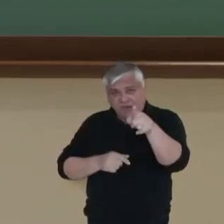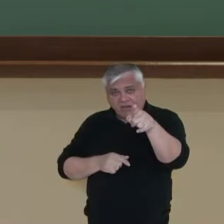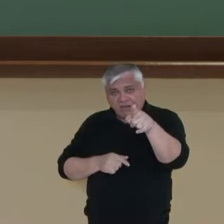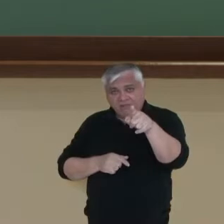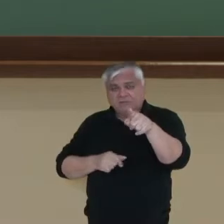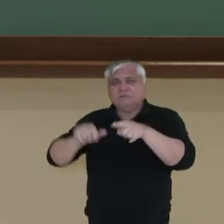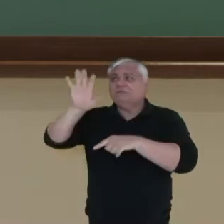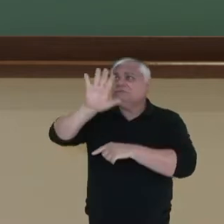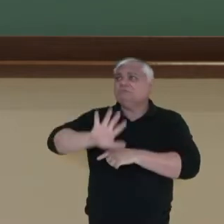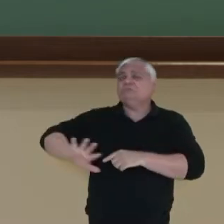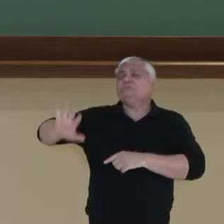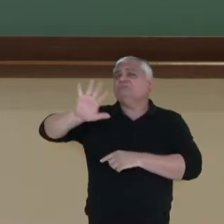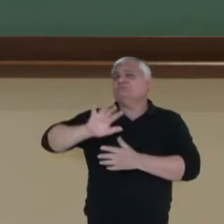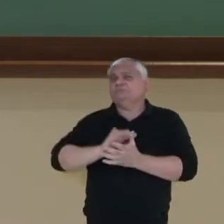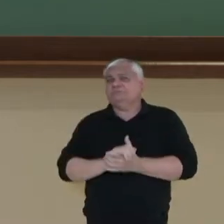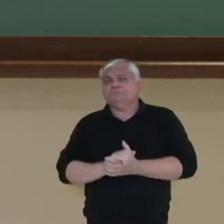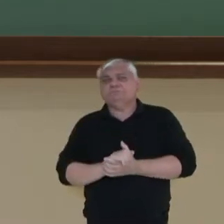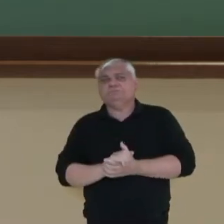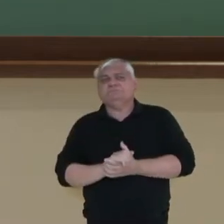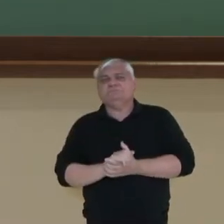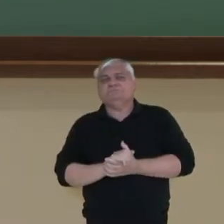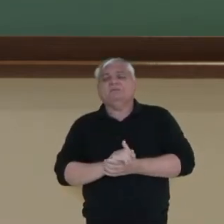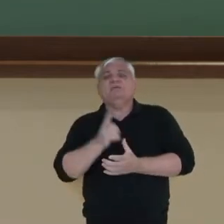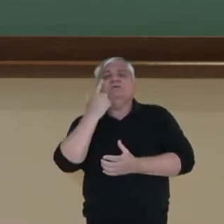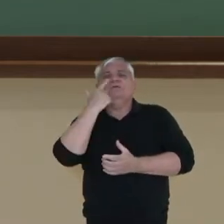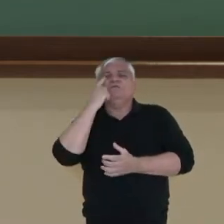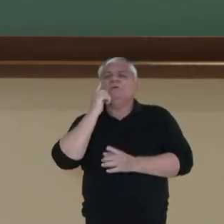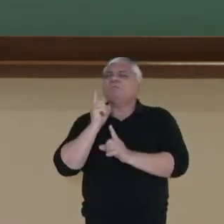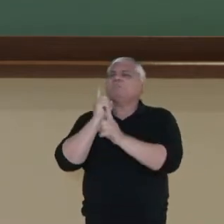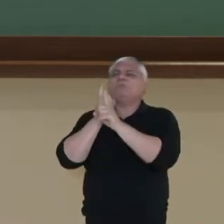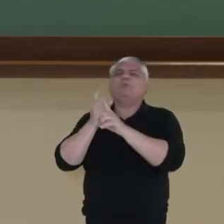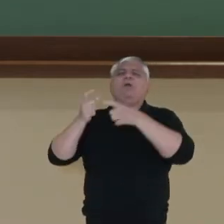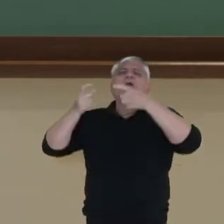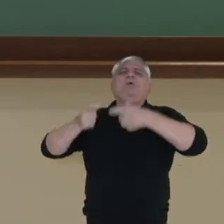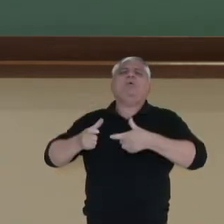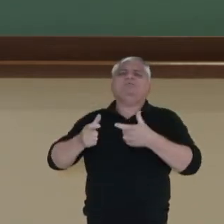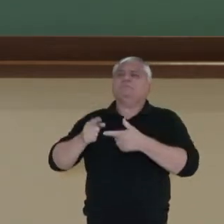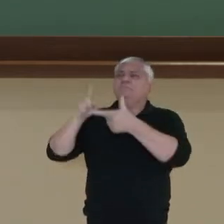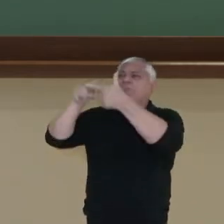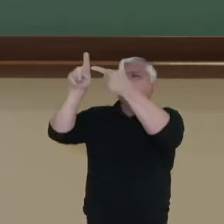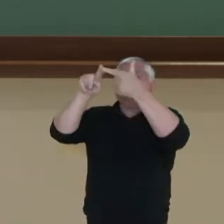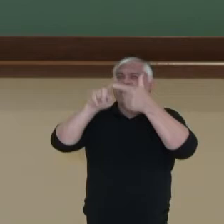região? Bem, vamos localizar a região de conflitos.